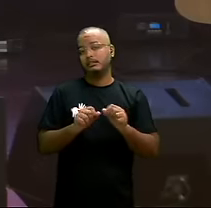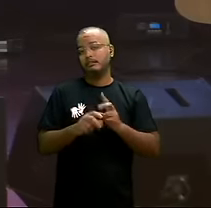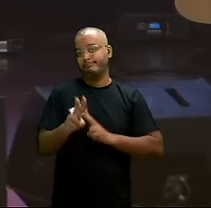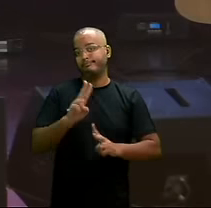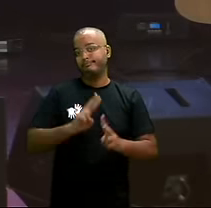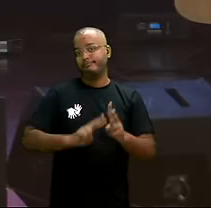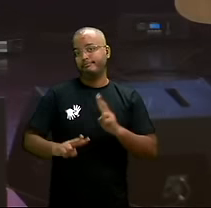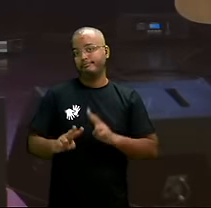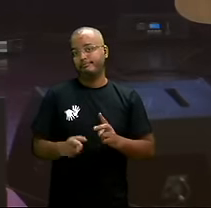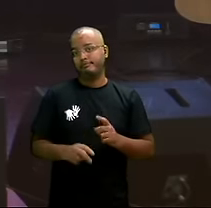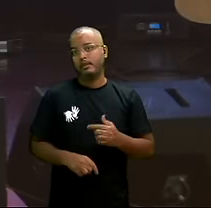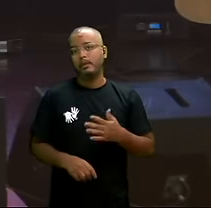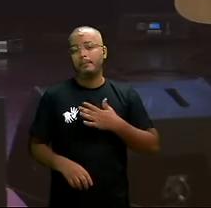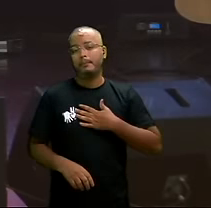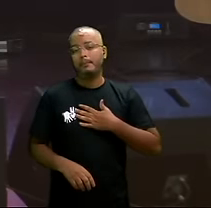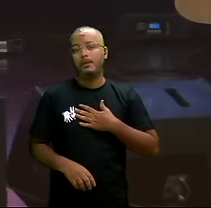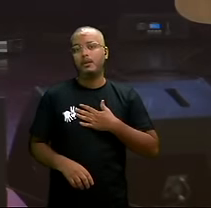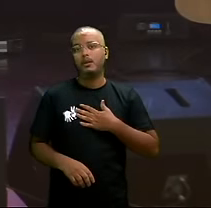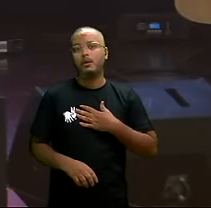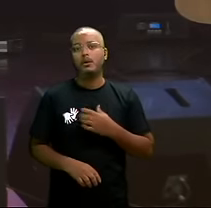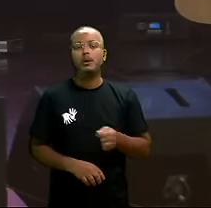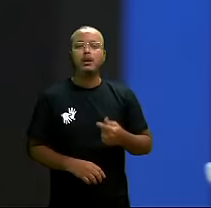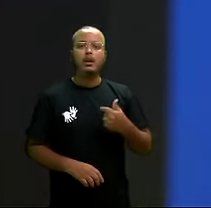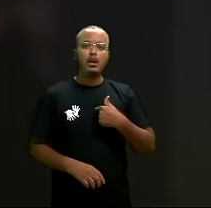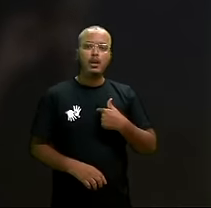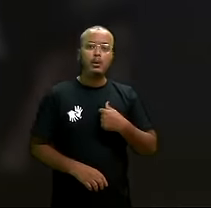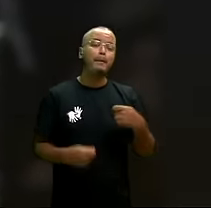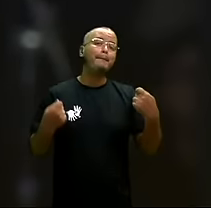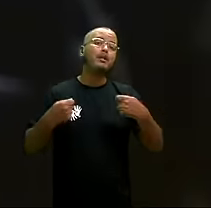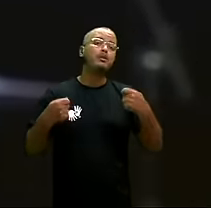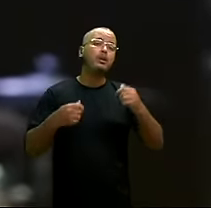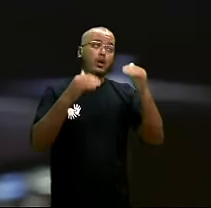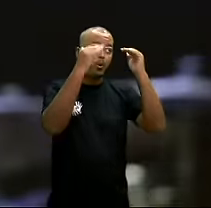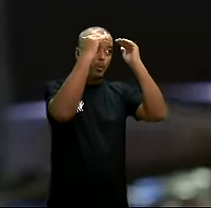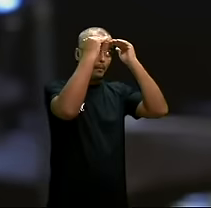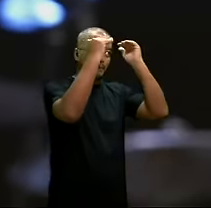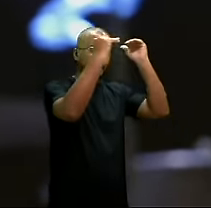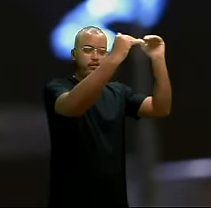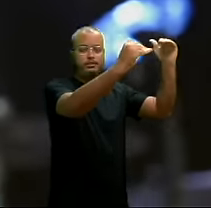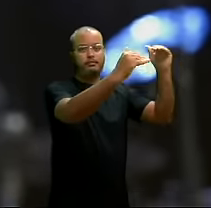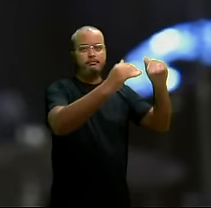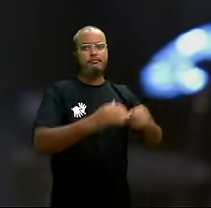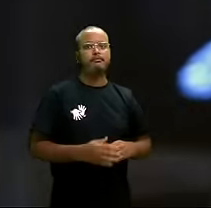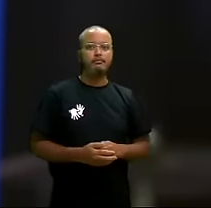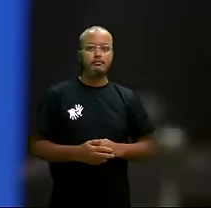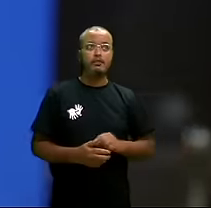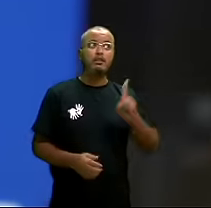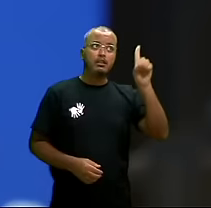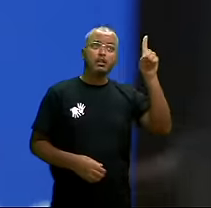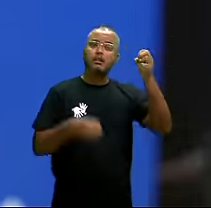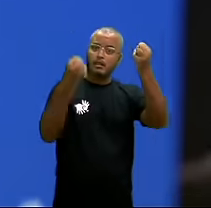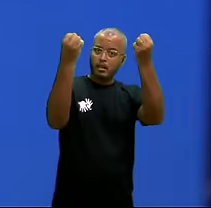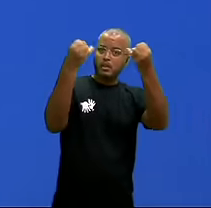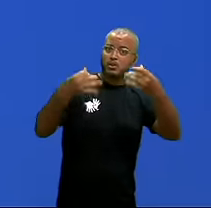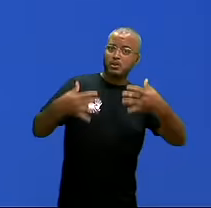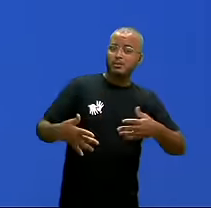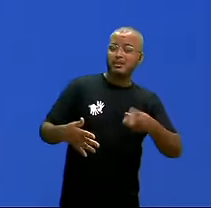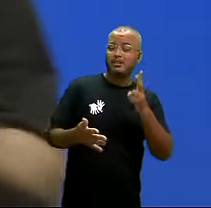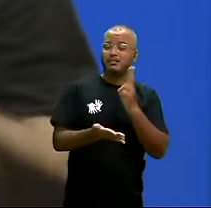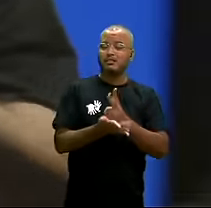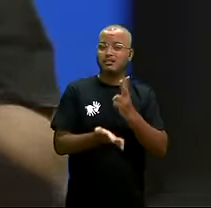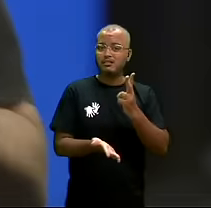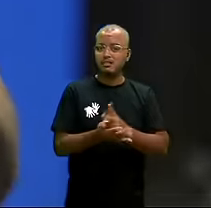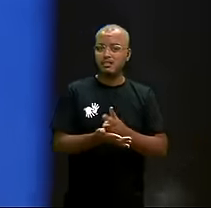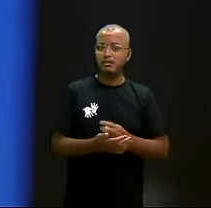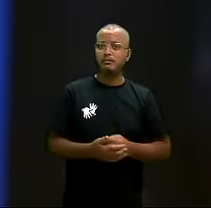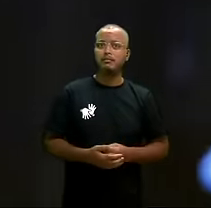A minha parte é ser obediente. Repete comigo, Deus sempre vai ser claro. Deus sempre vai ser claro. Você quer uma coisa? Nunca